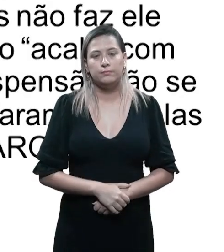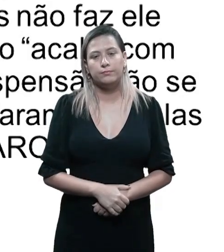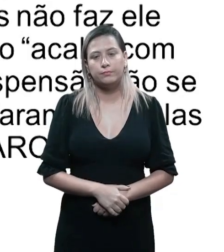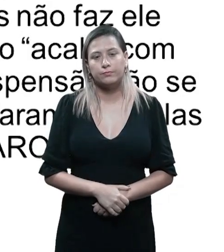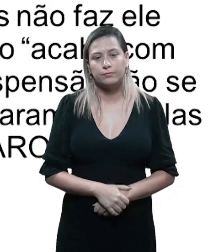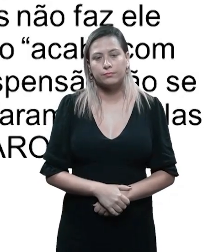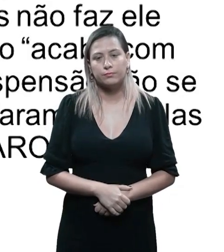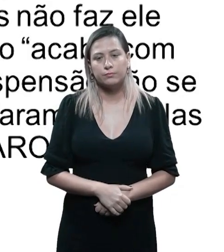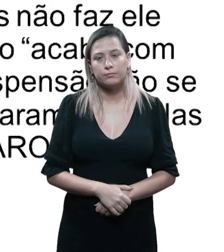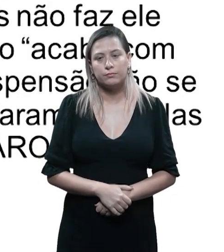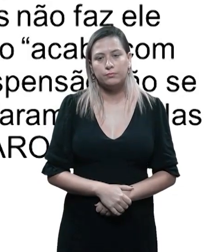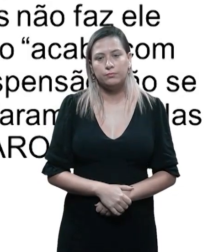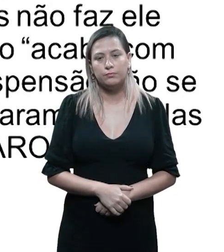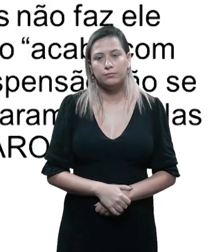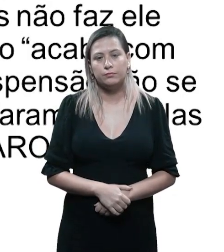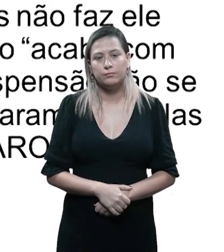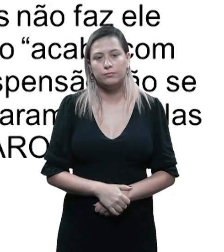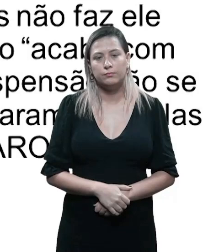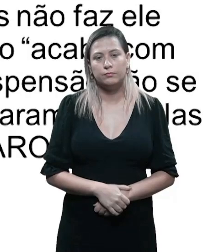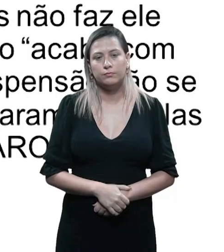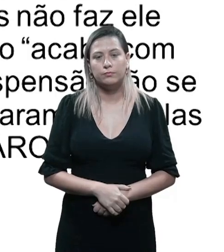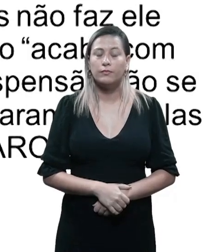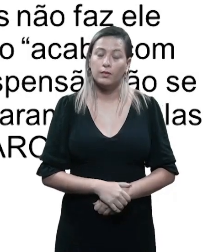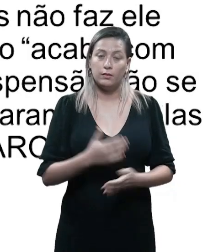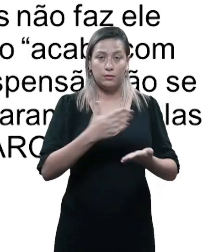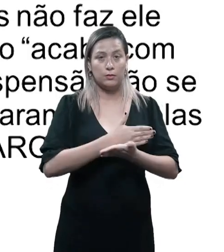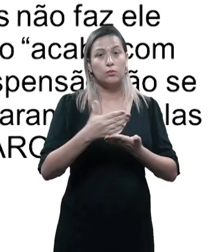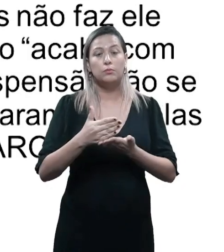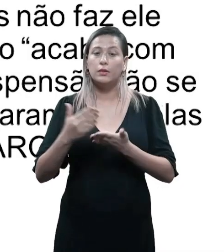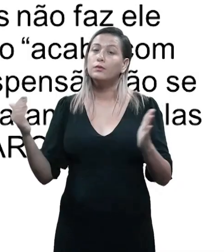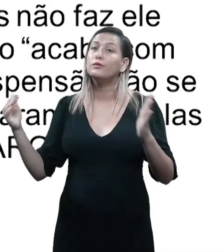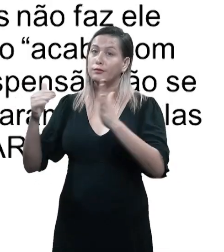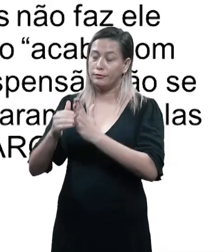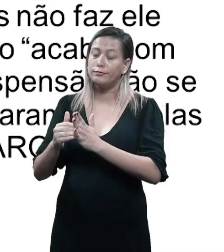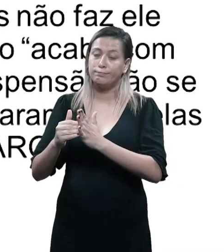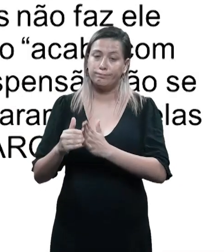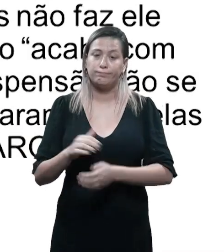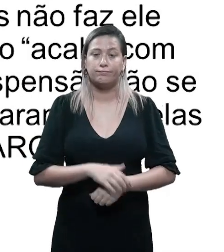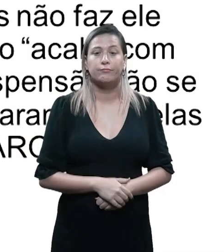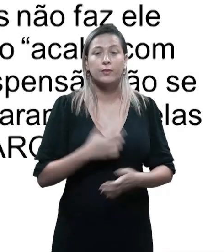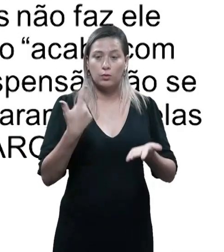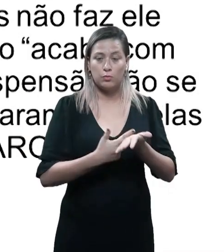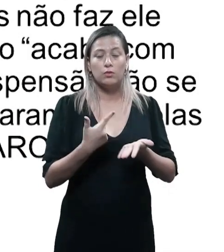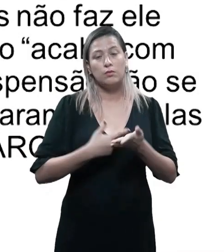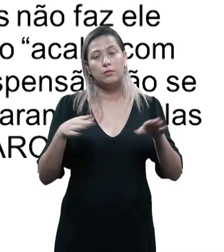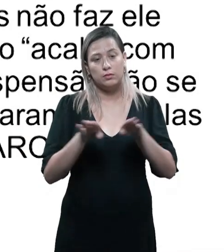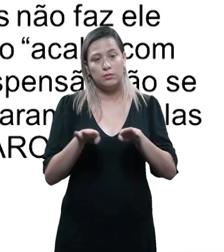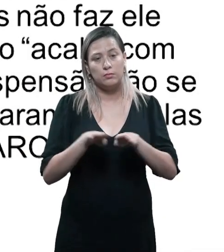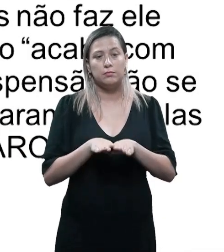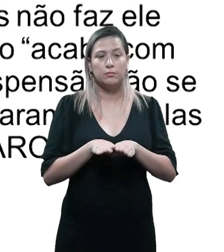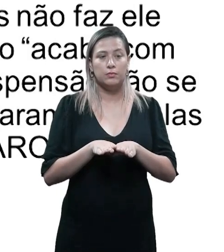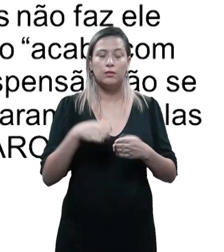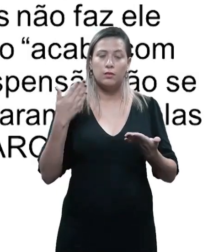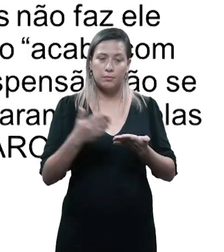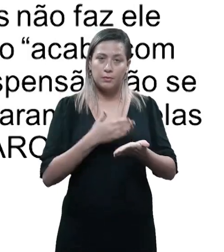é considerado também uma arte narrativa? O texto narrativo ele tem início e fim, assim como